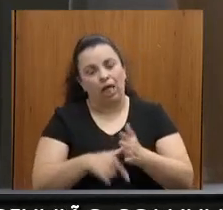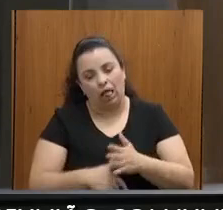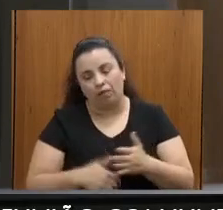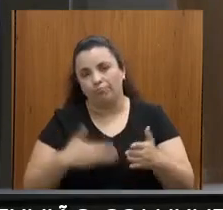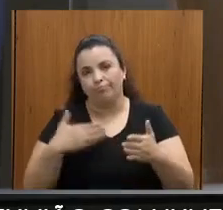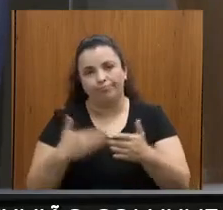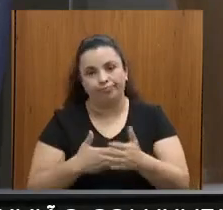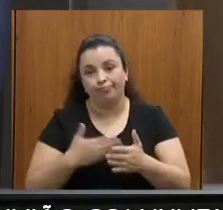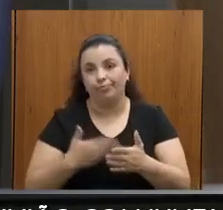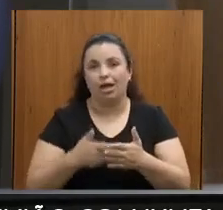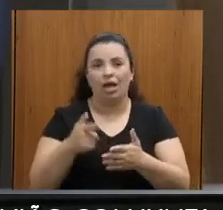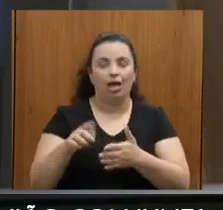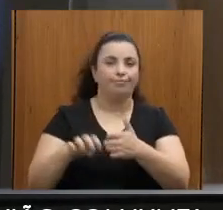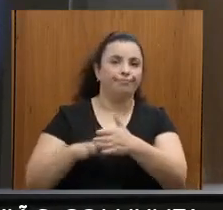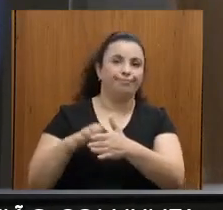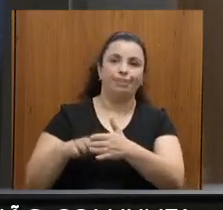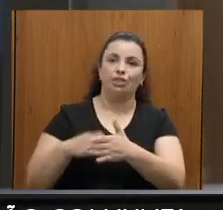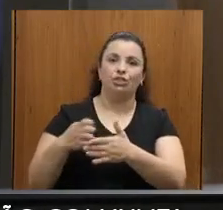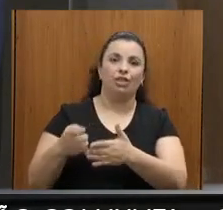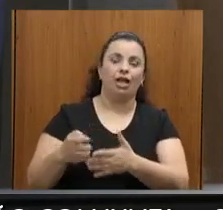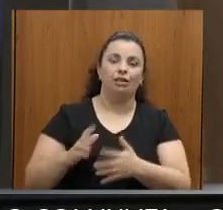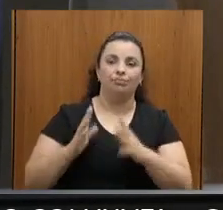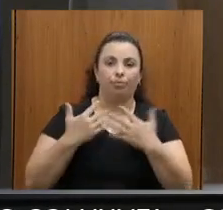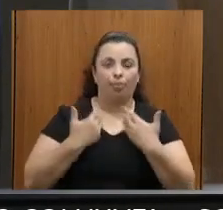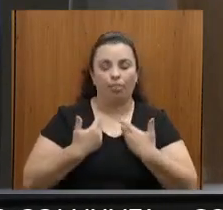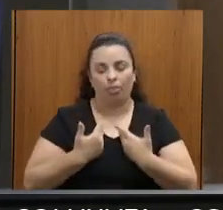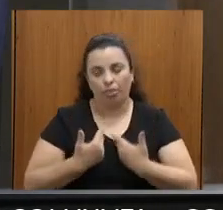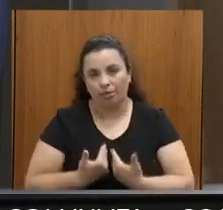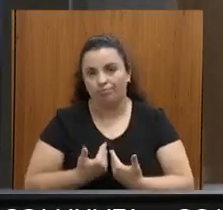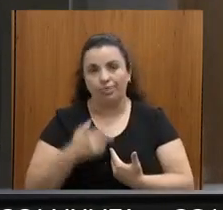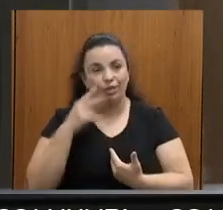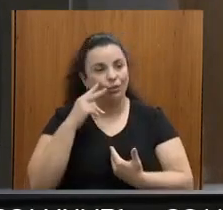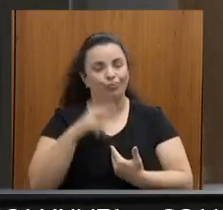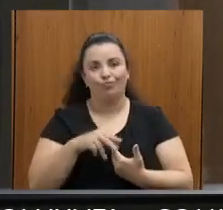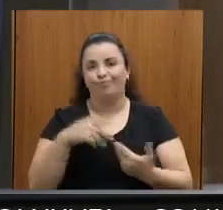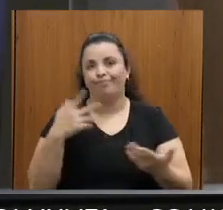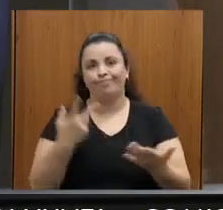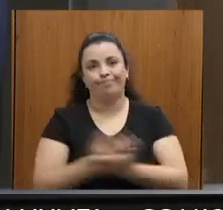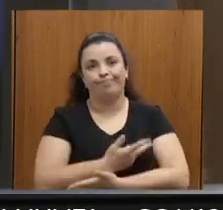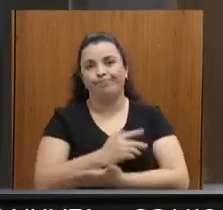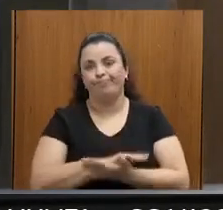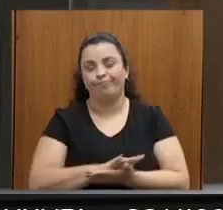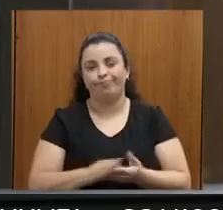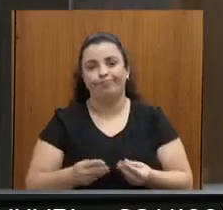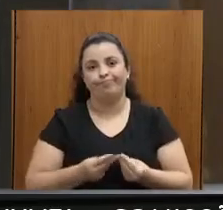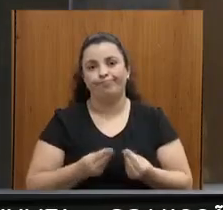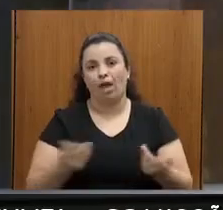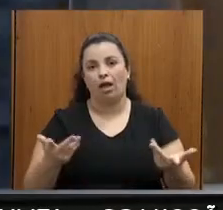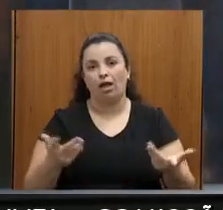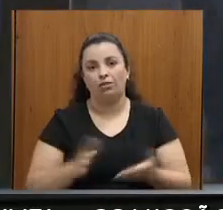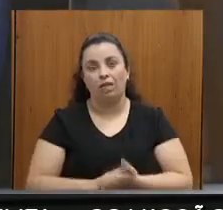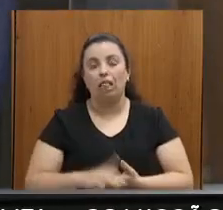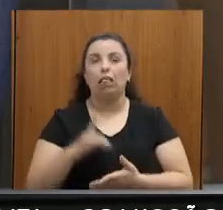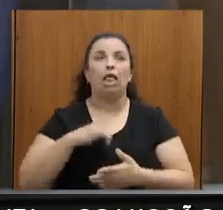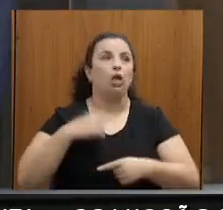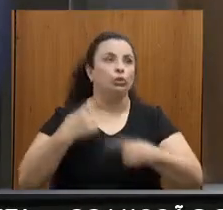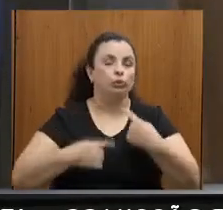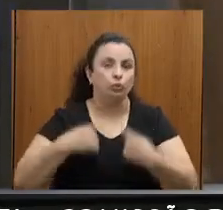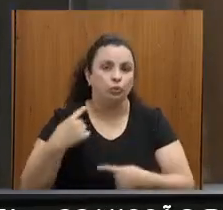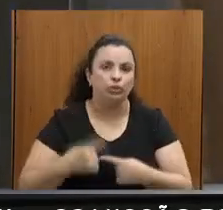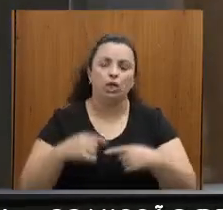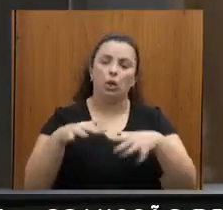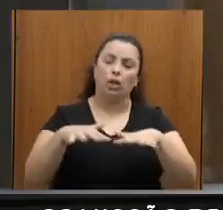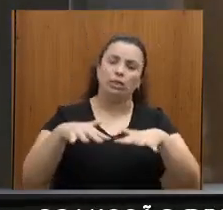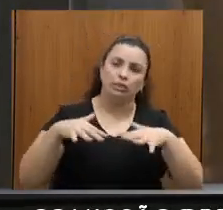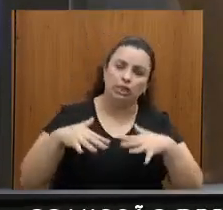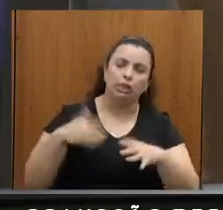desanimam e não vê acontecer, sabe, depois de tanto discussão, depois de participar de audiências públicas,